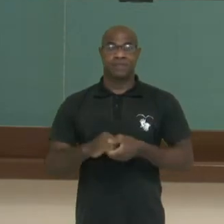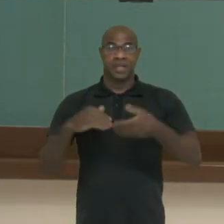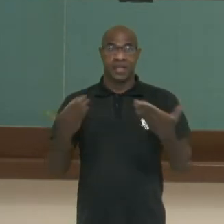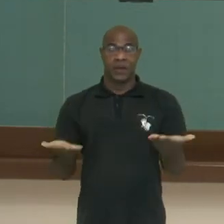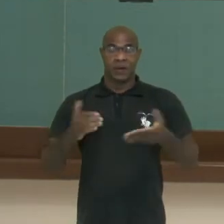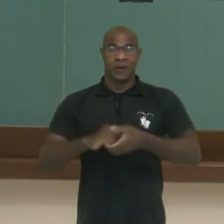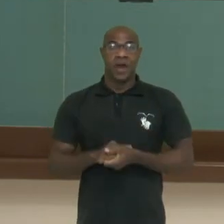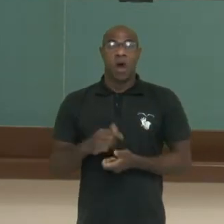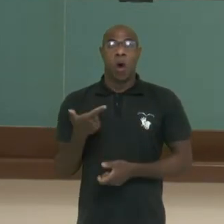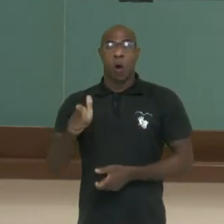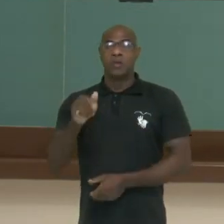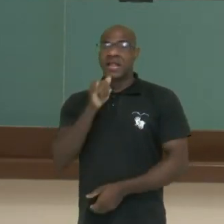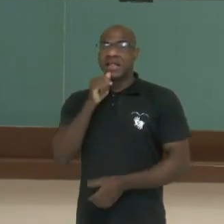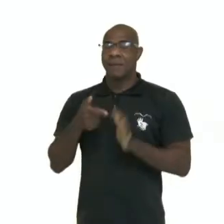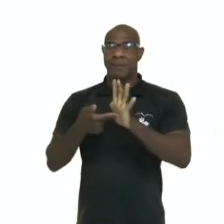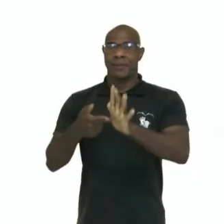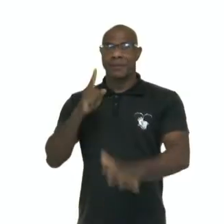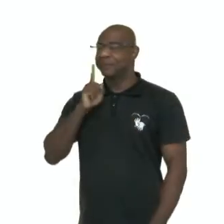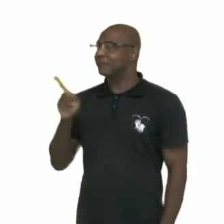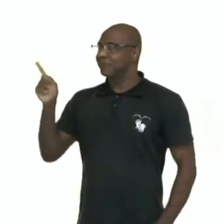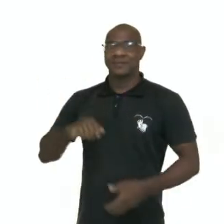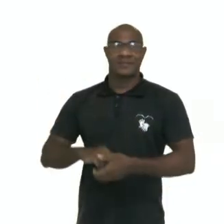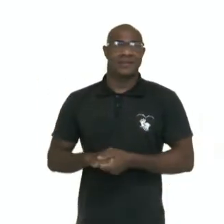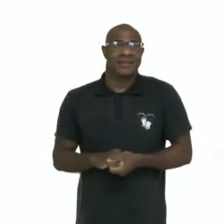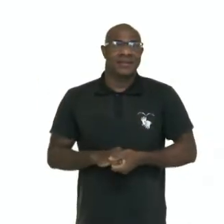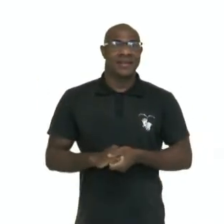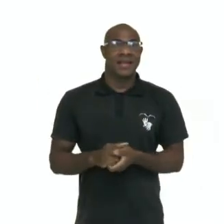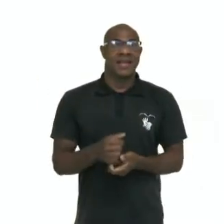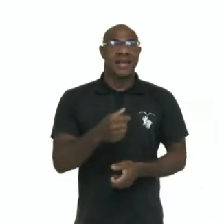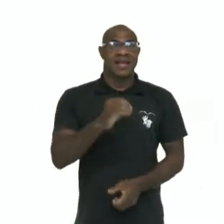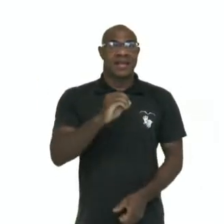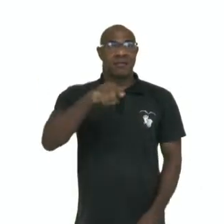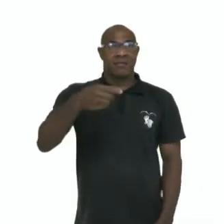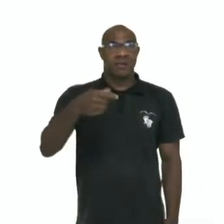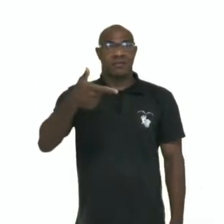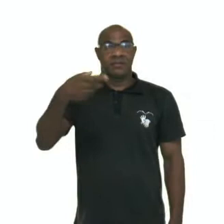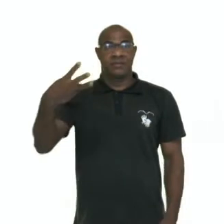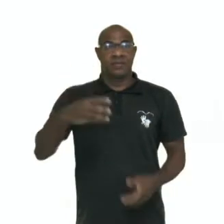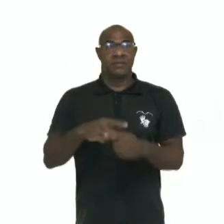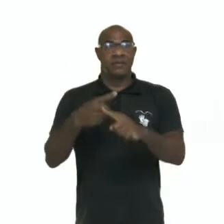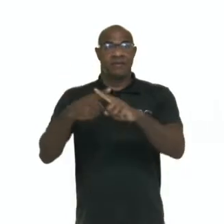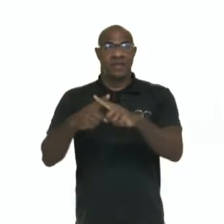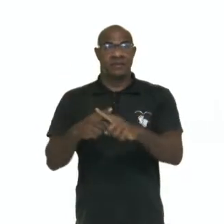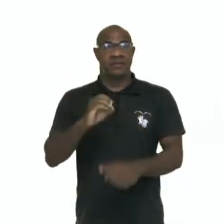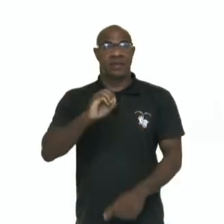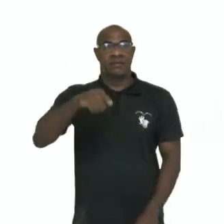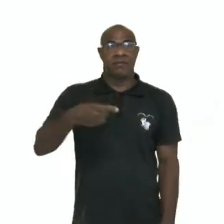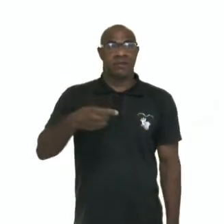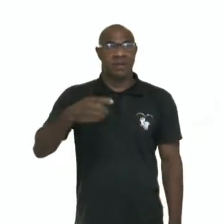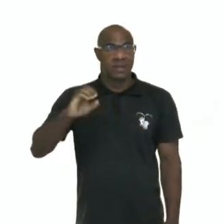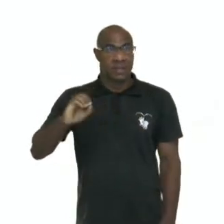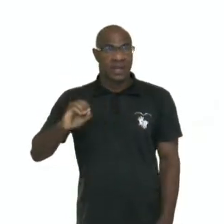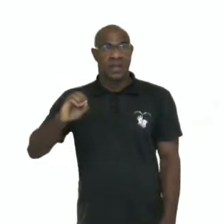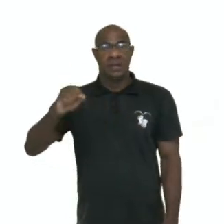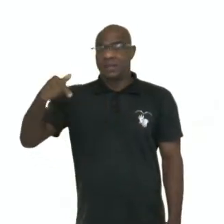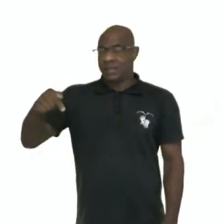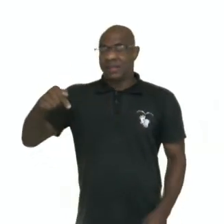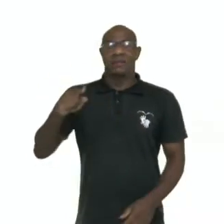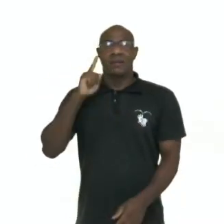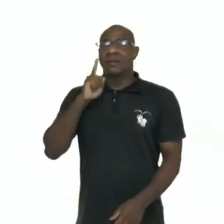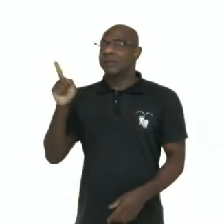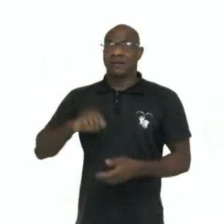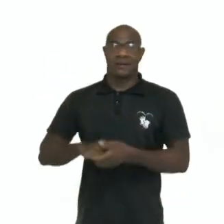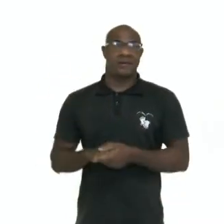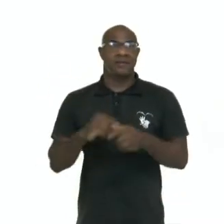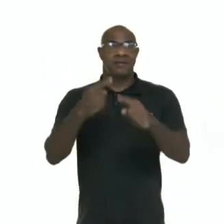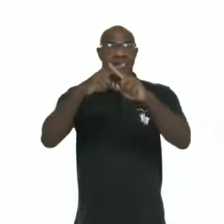um outro exemplo também que a gente pode fazer 0,23 vezes 0,07, tá? Fazendo essa multiplicação,